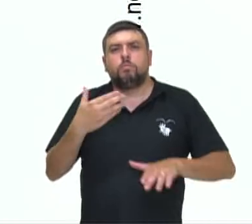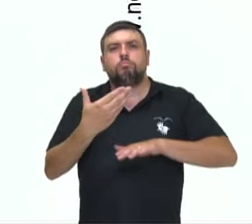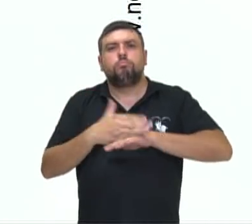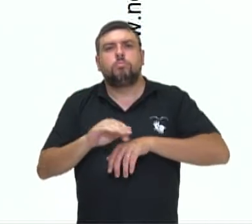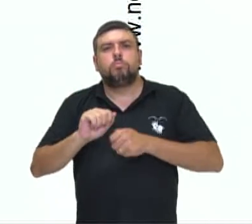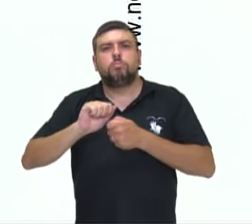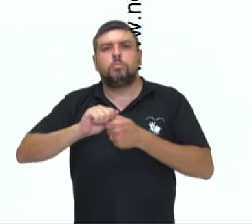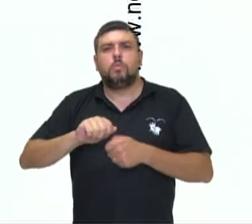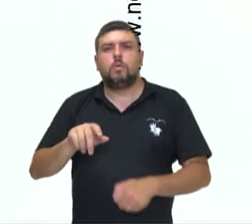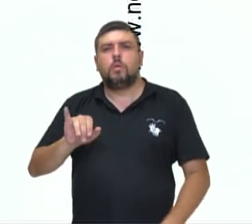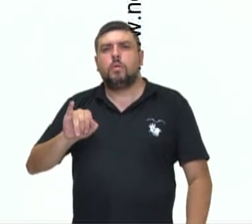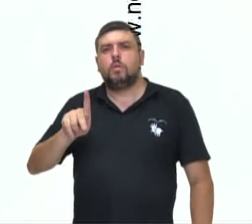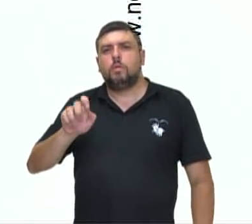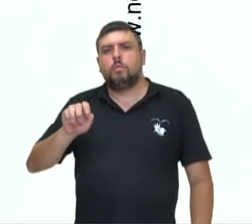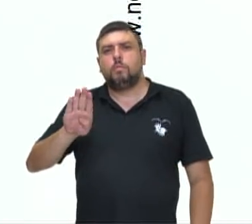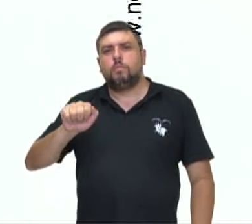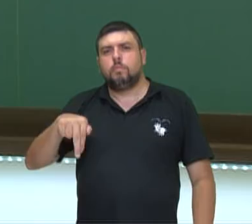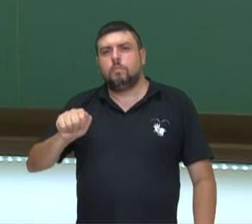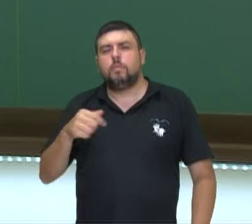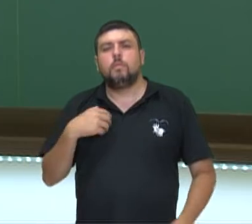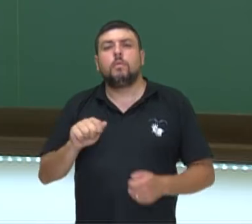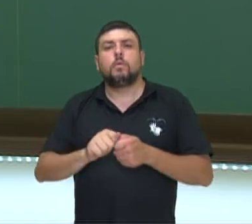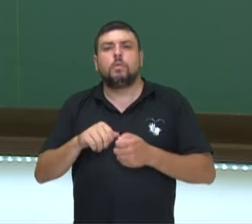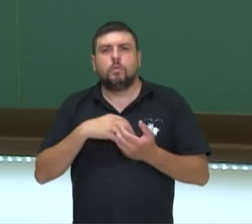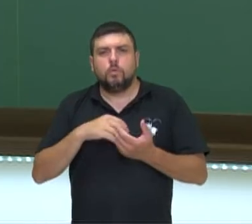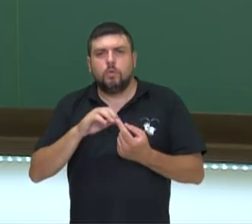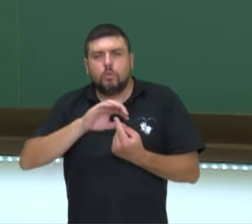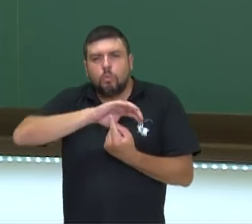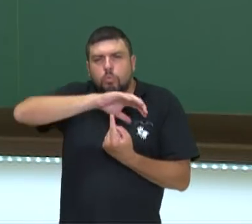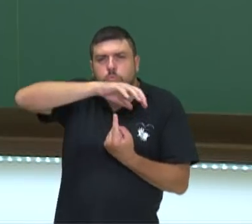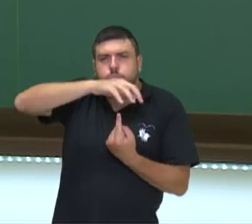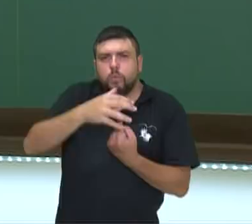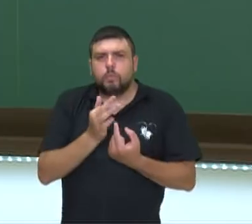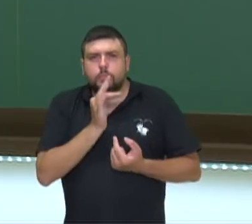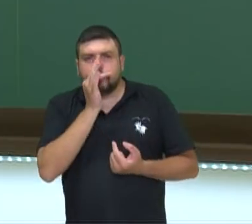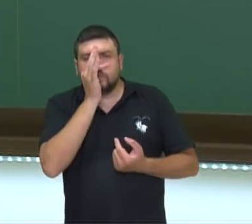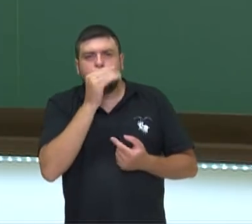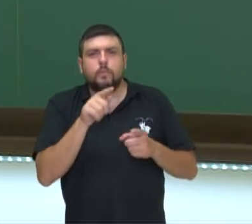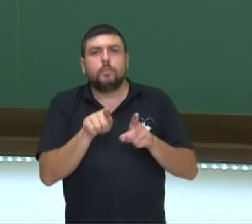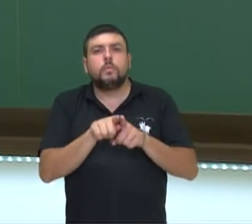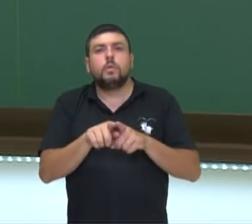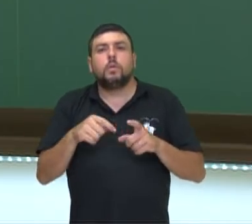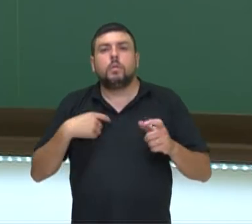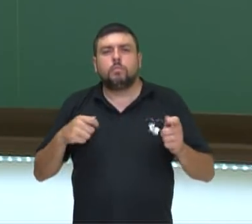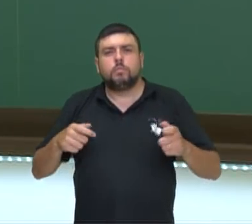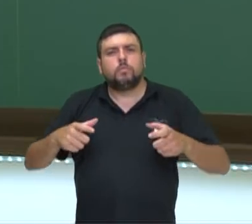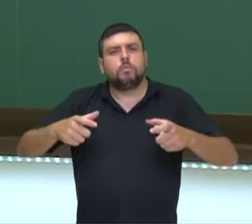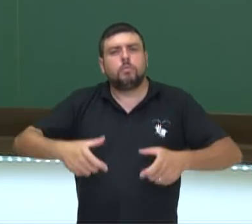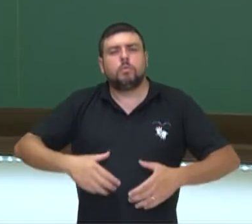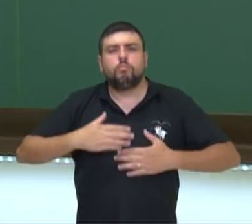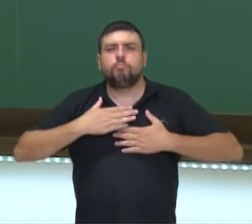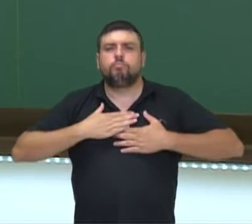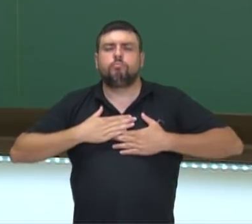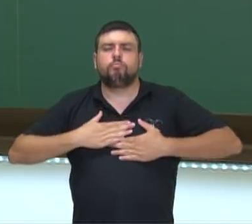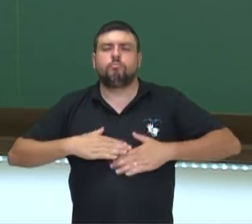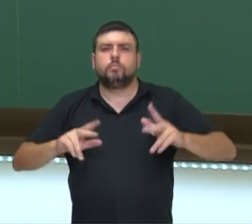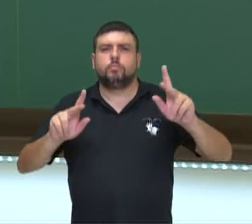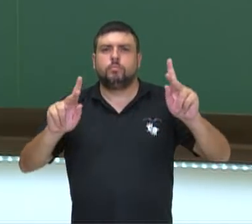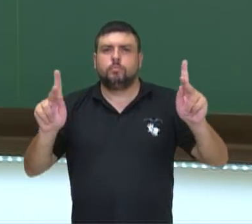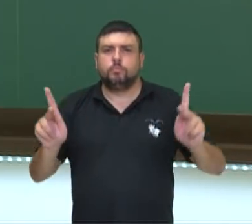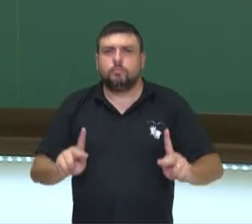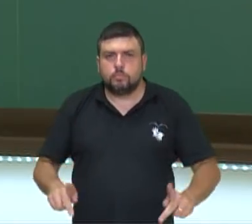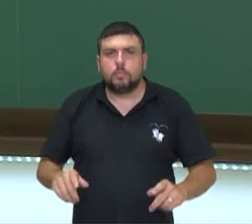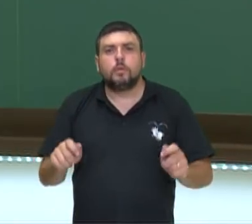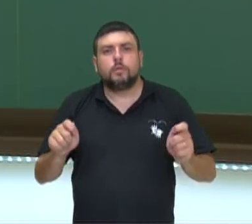ikebana, um arranjo de flores, esse ritual belíssimo que serve também para harmonizar o ambiente, para trazer paz,